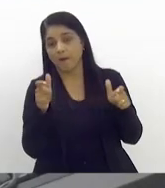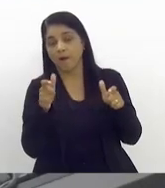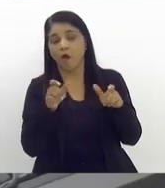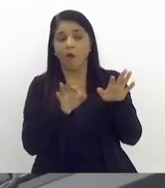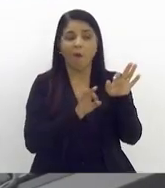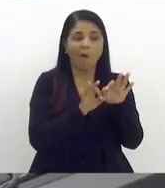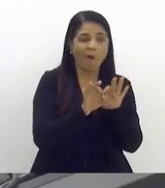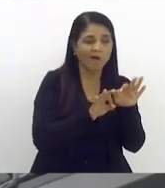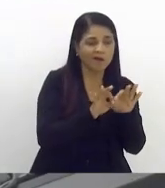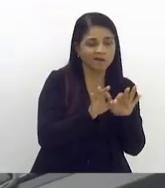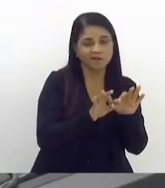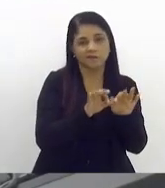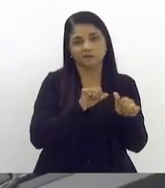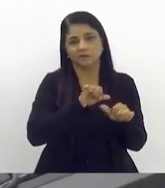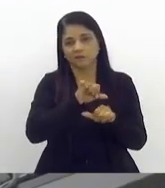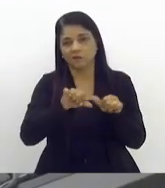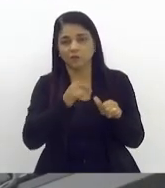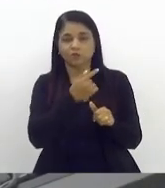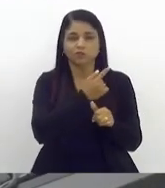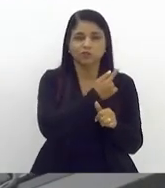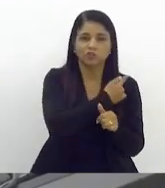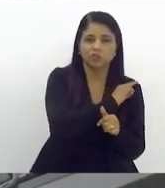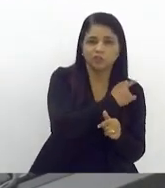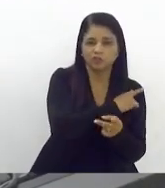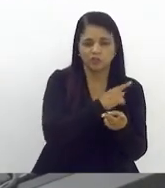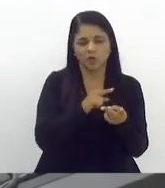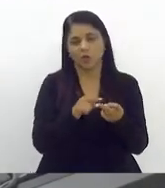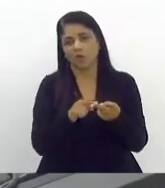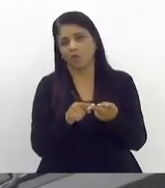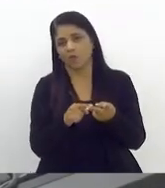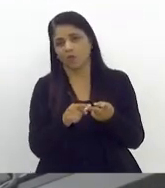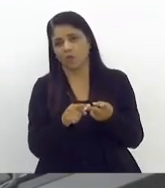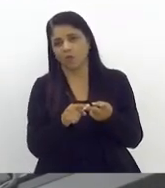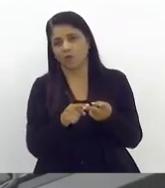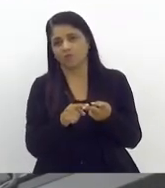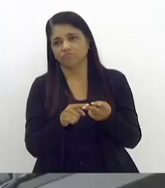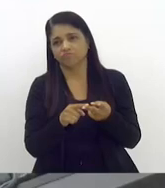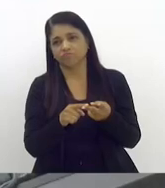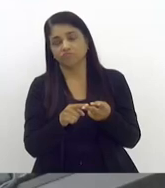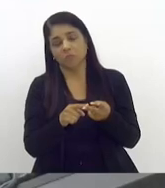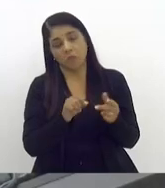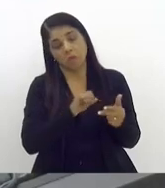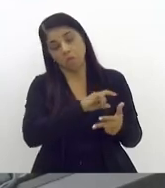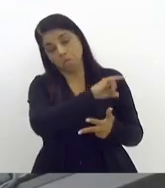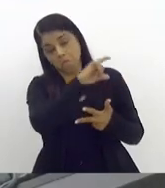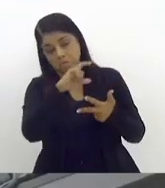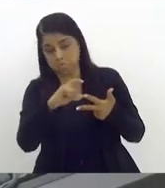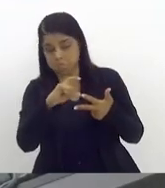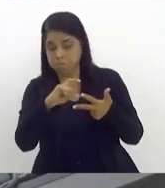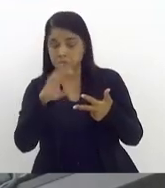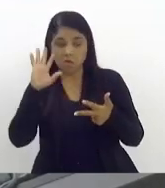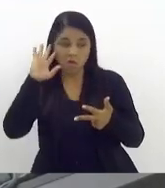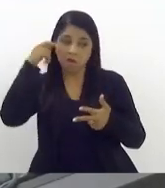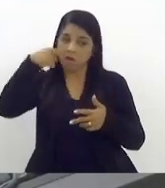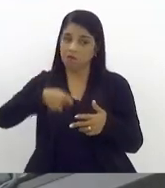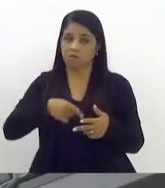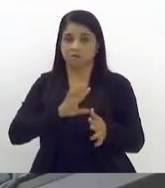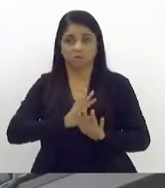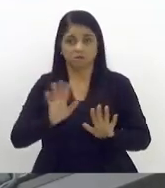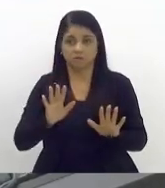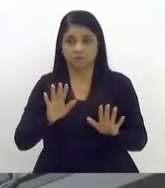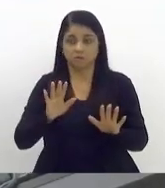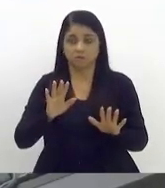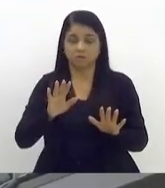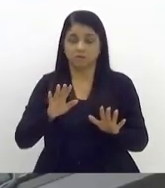organização, muda organização, gestão. Eu considero que isso seja competência originária do Poder Executivo, mas a possibilidade